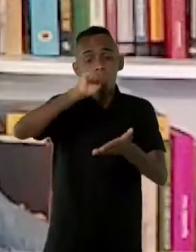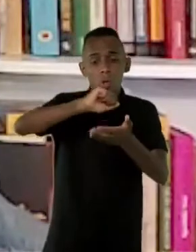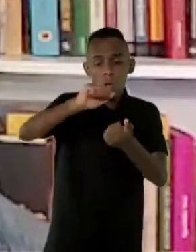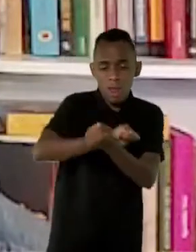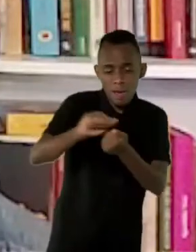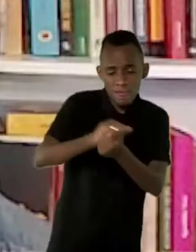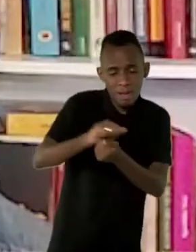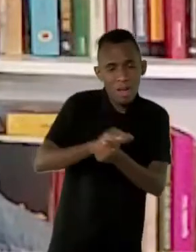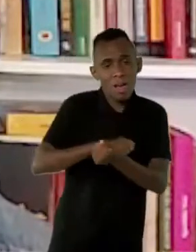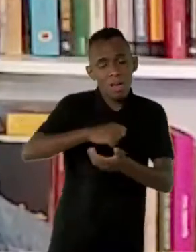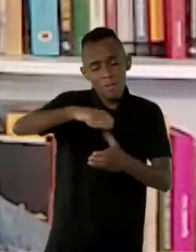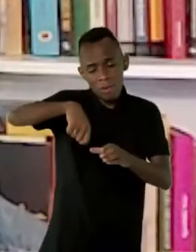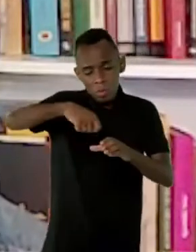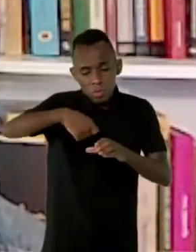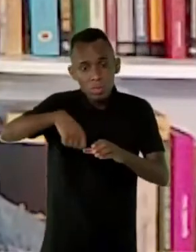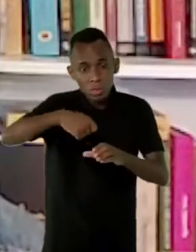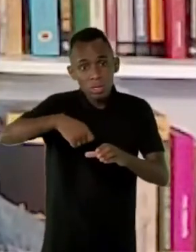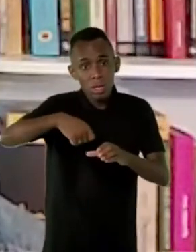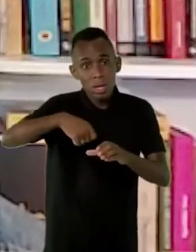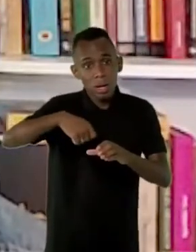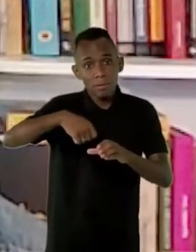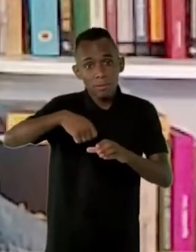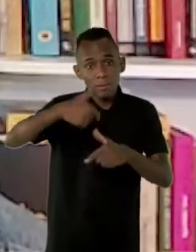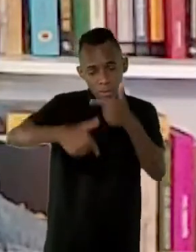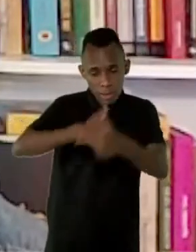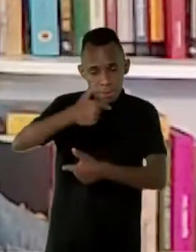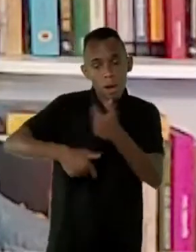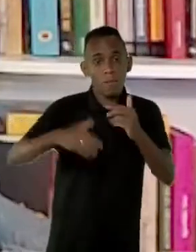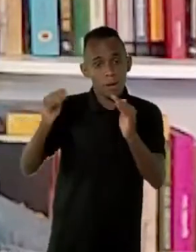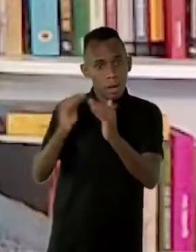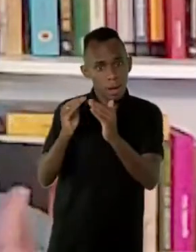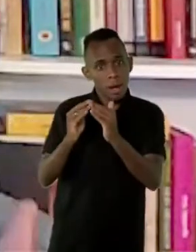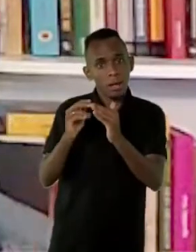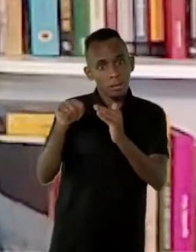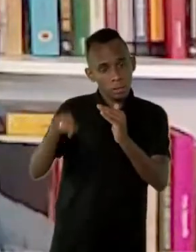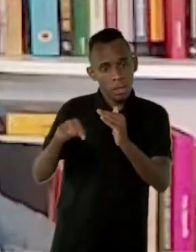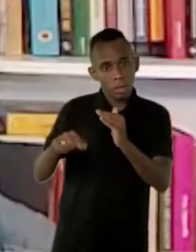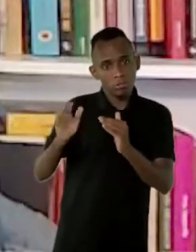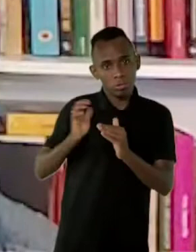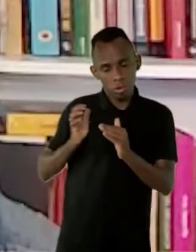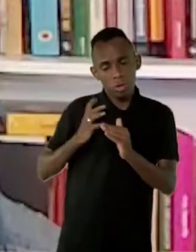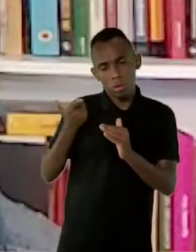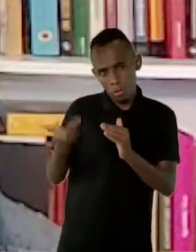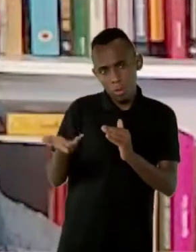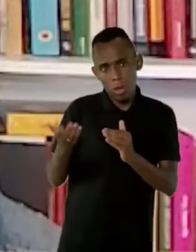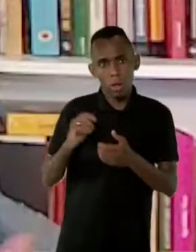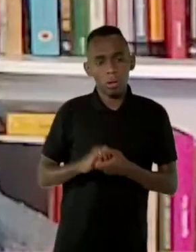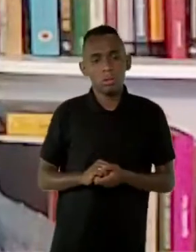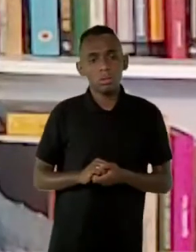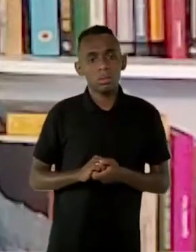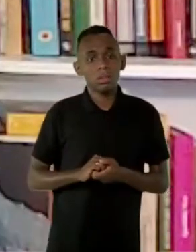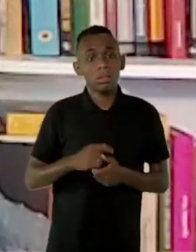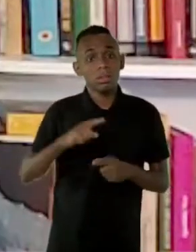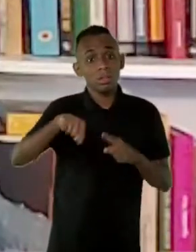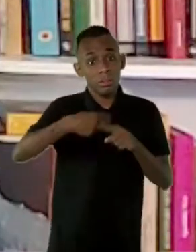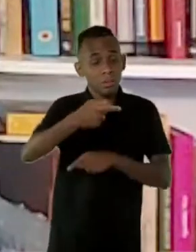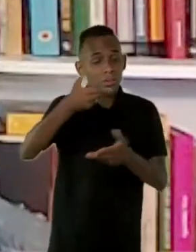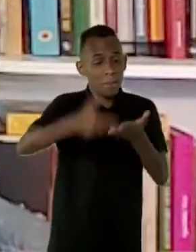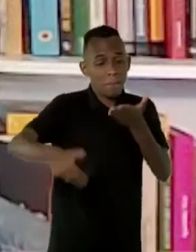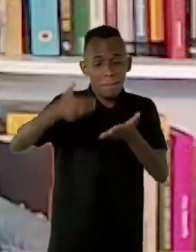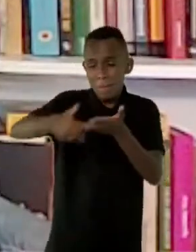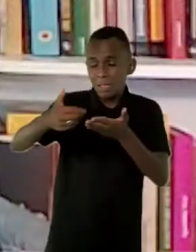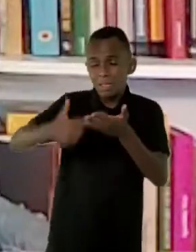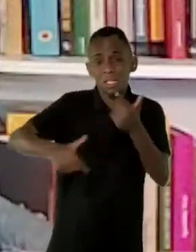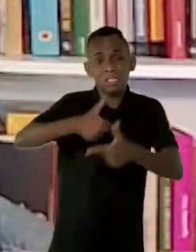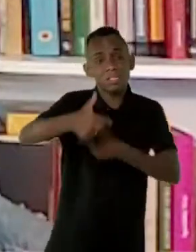de famílias de Sacramento, foi perdendo, inclusive, esses empregos em função do falatório todo,